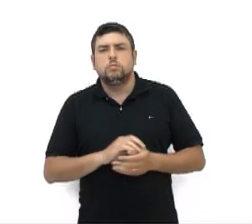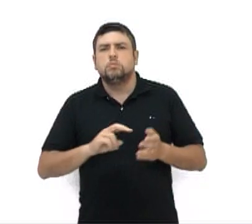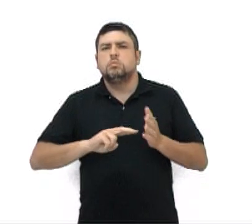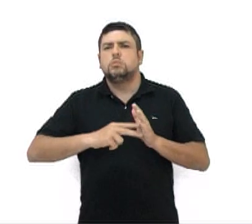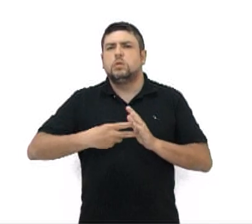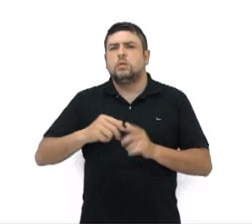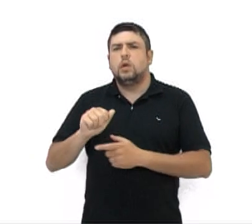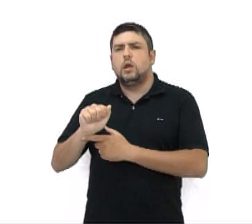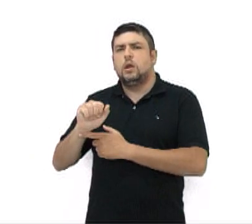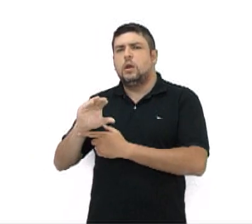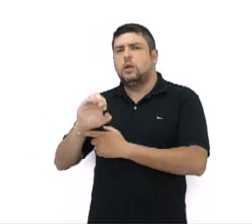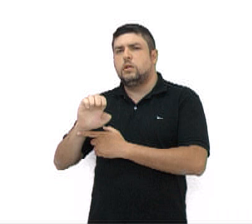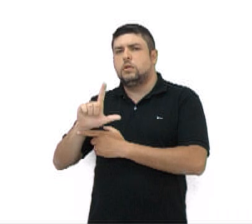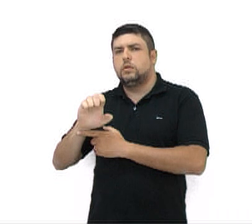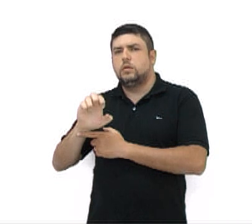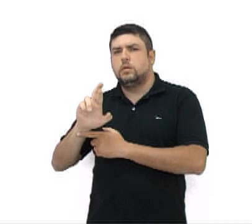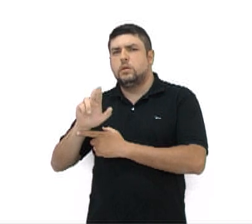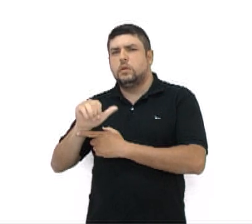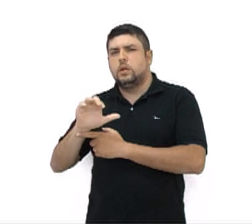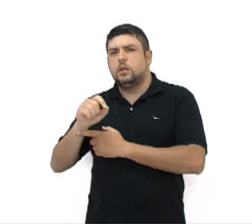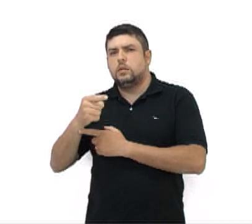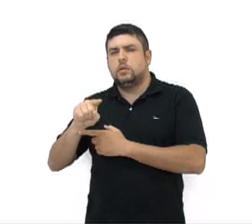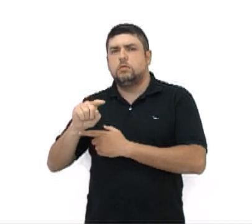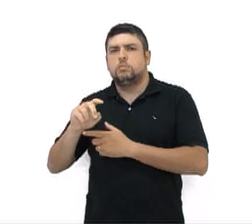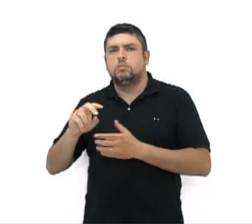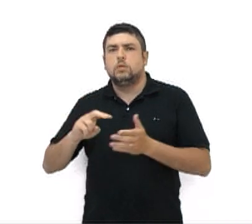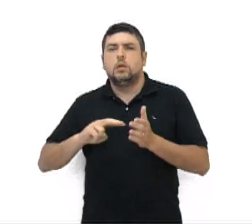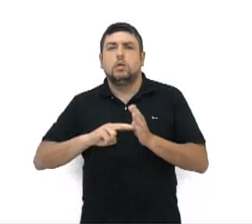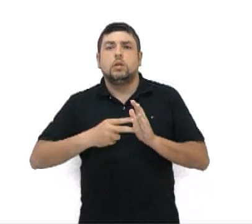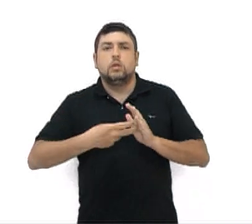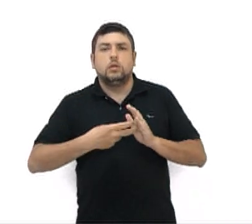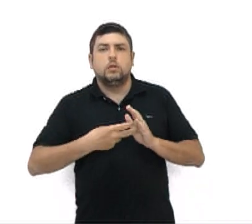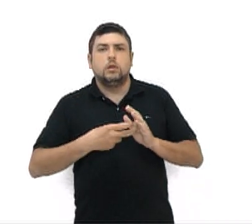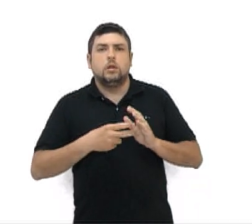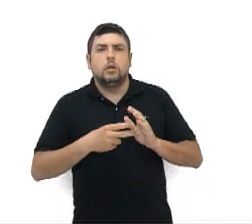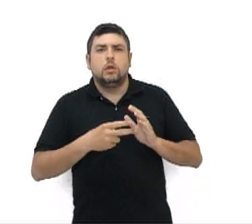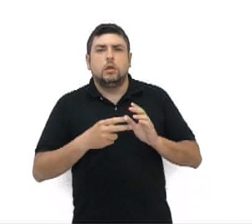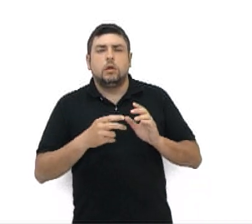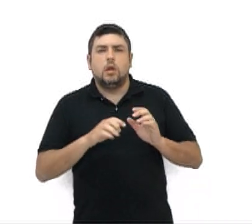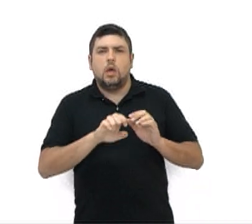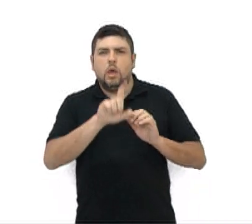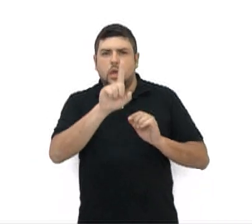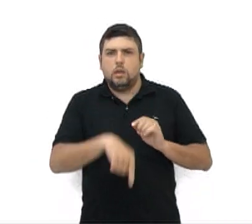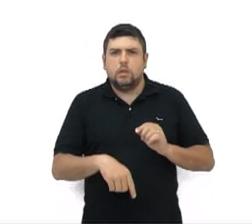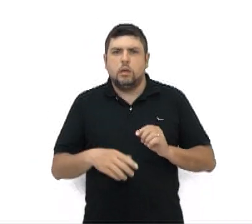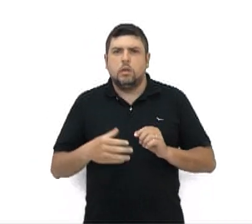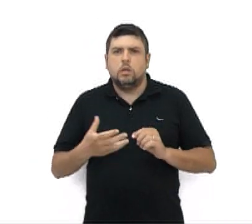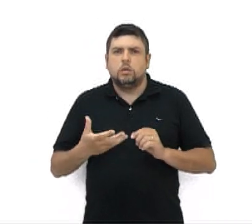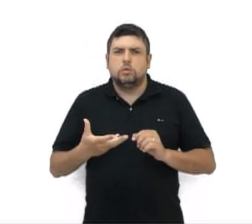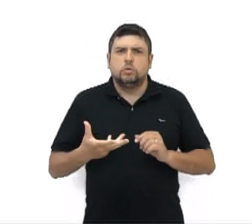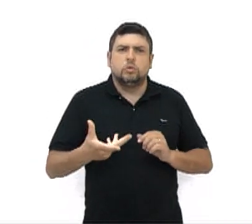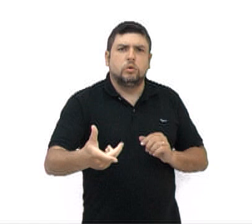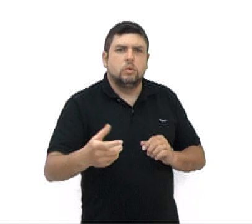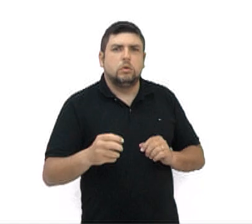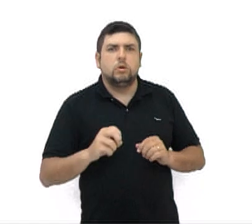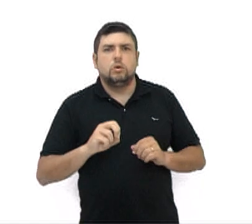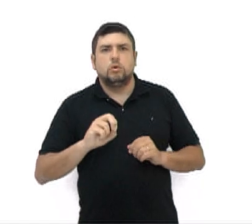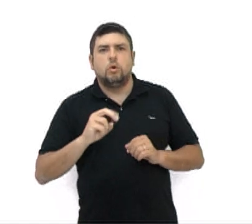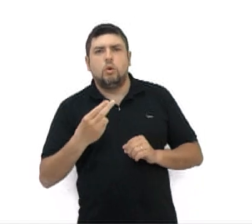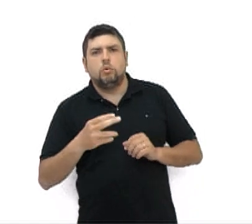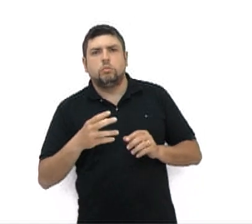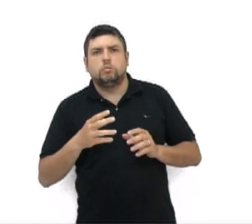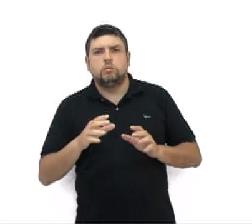aceleração? Aceleração, por si só, ela representa uma taxa de variação, ou seja, um aumento ou a redução de